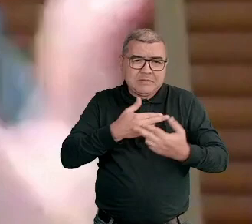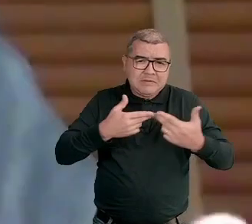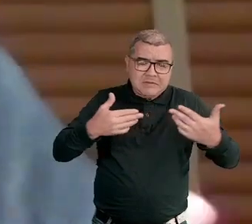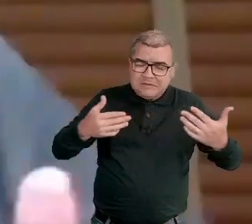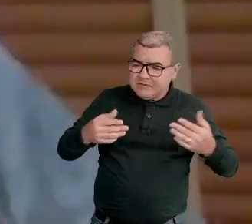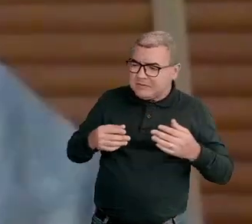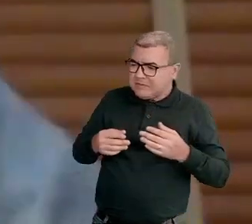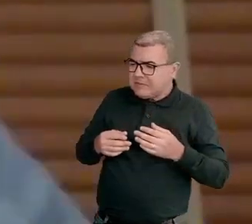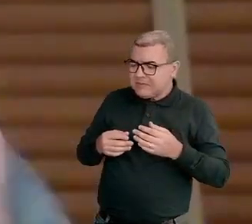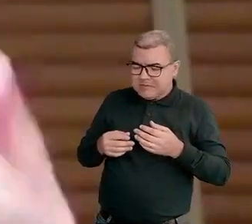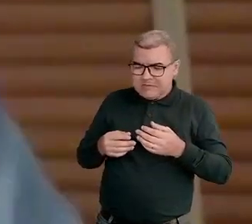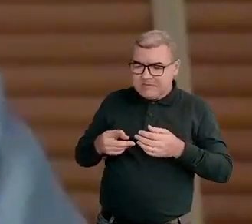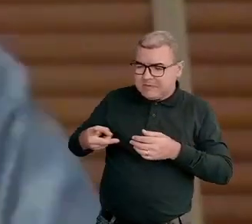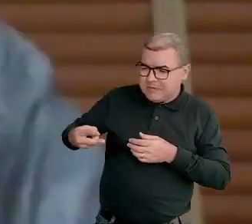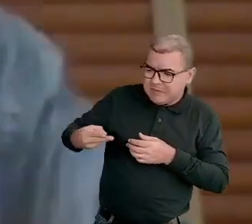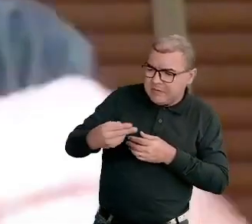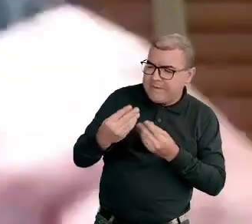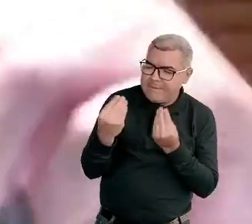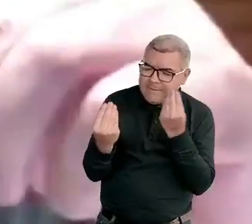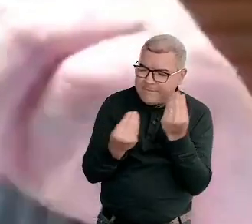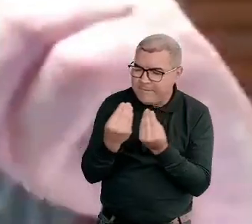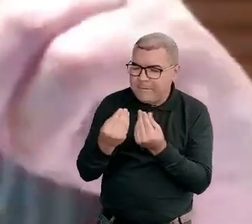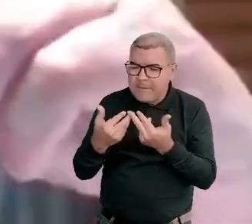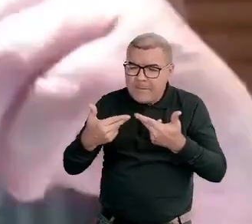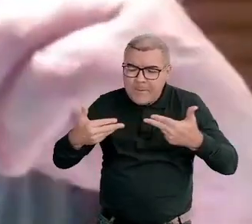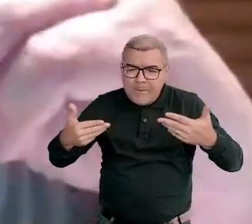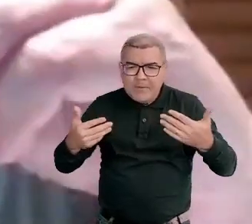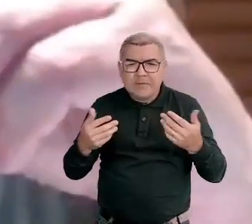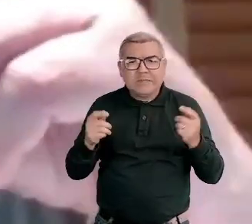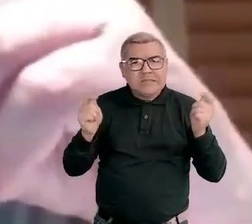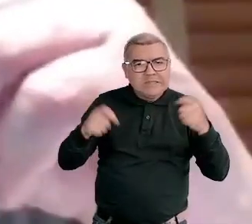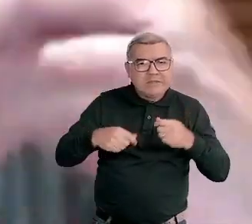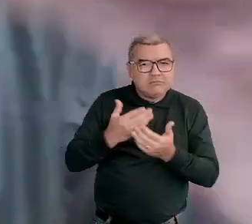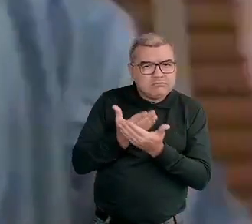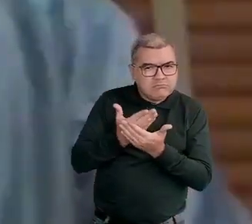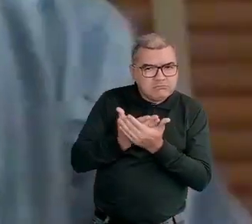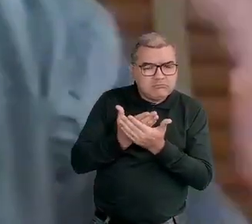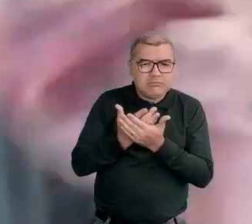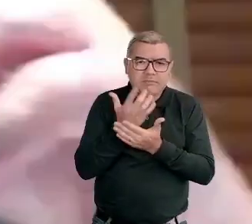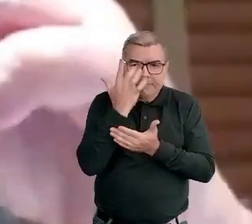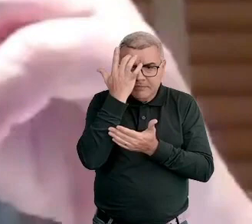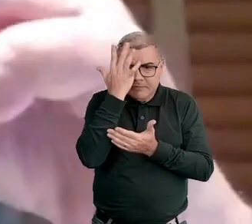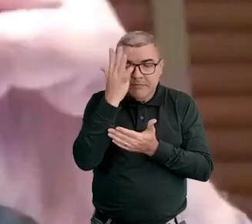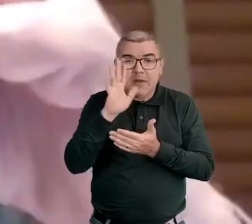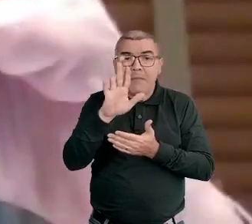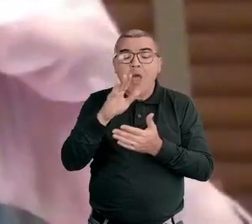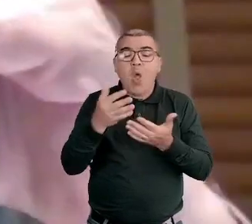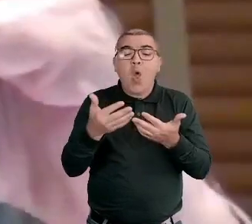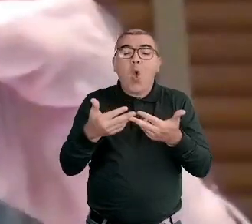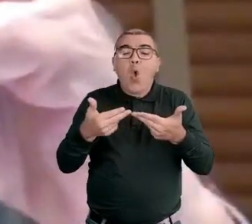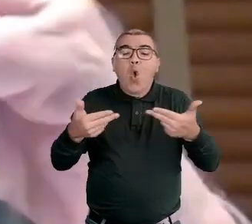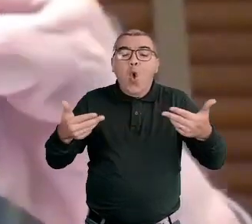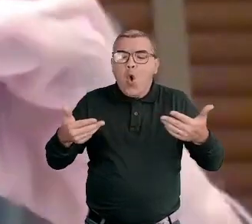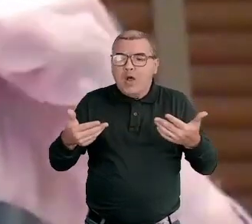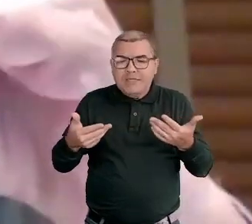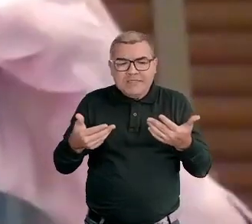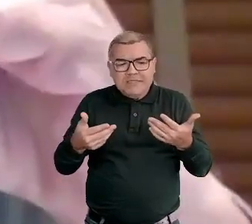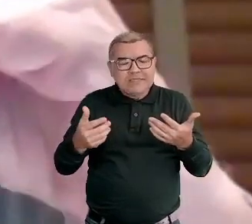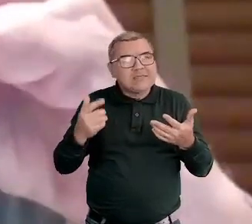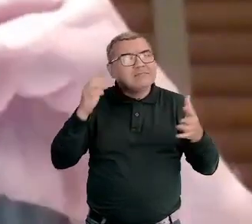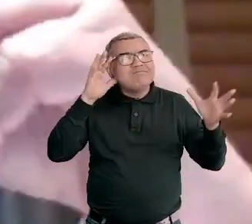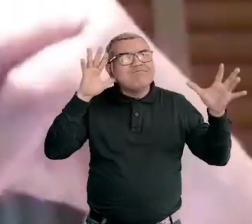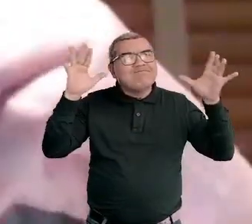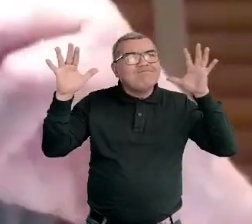é mensurável, é visível, é imediato e você tem como avaliar. E tudo que é subjetivo é